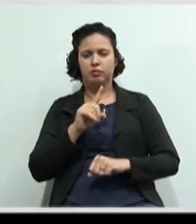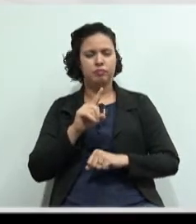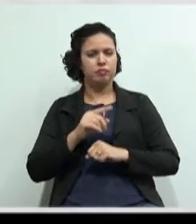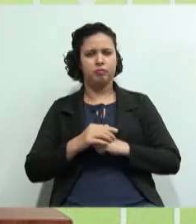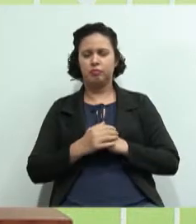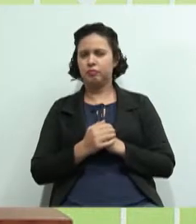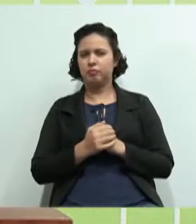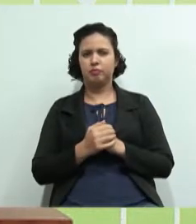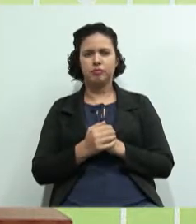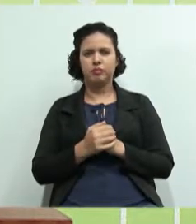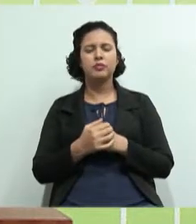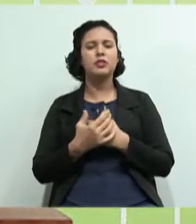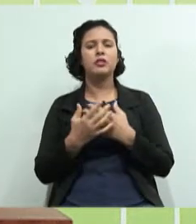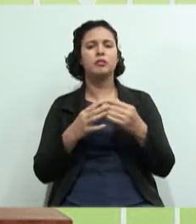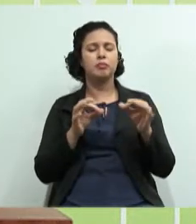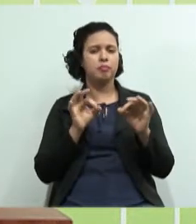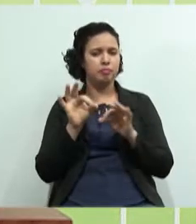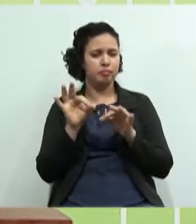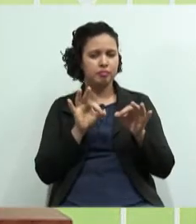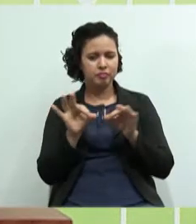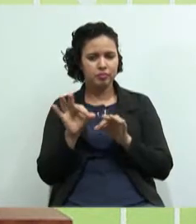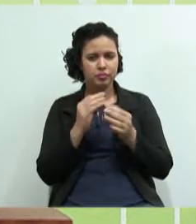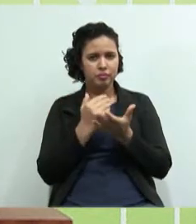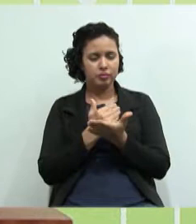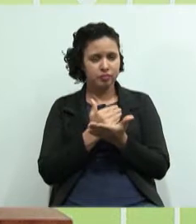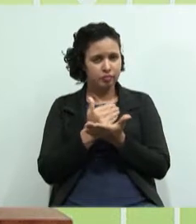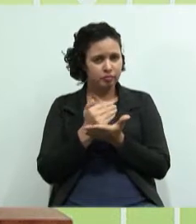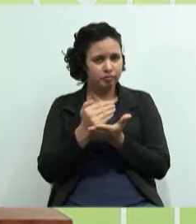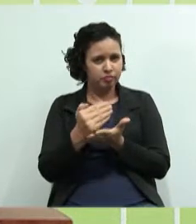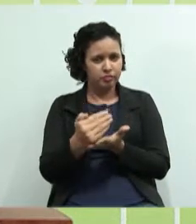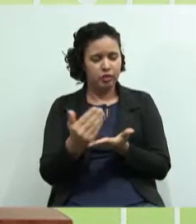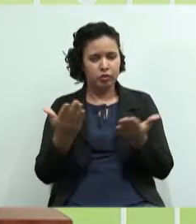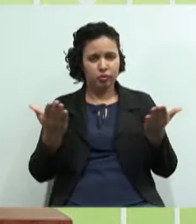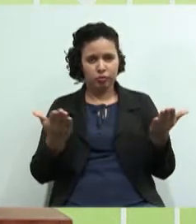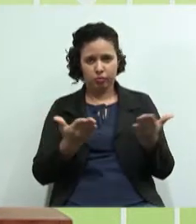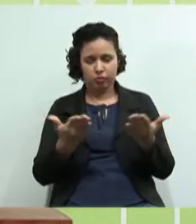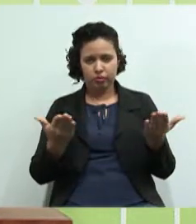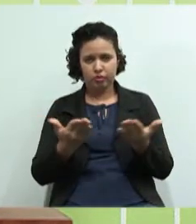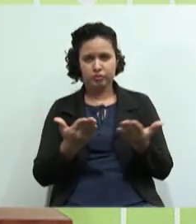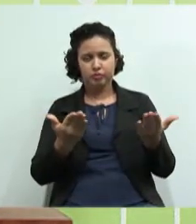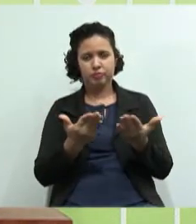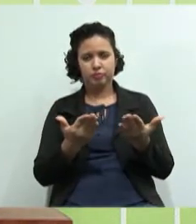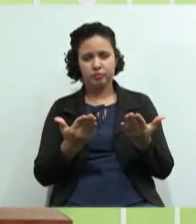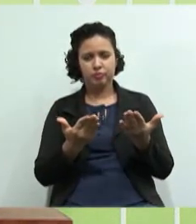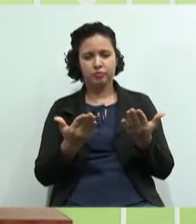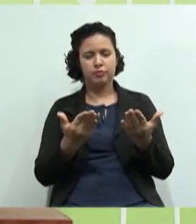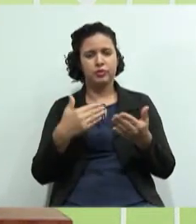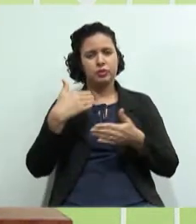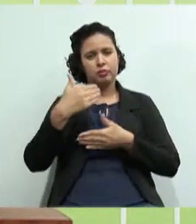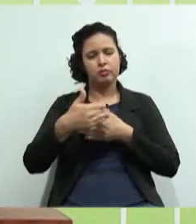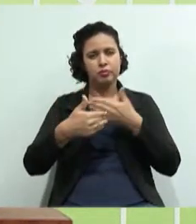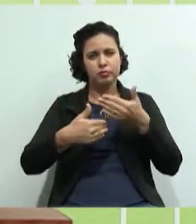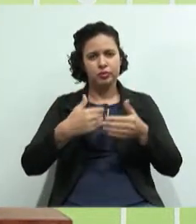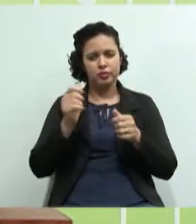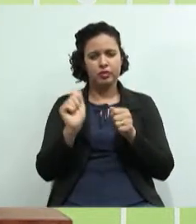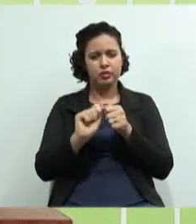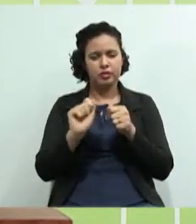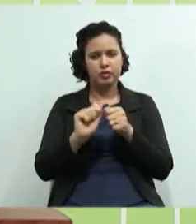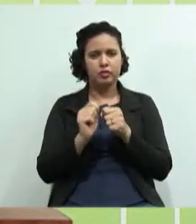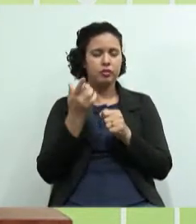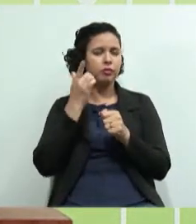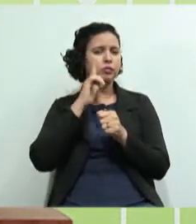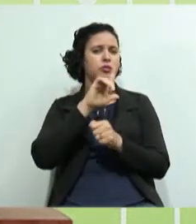mim. Planejar é você começar a executar hoje, a planejar hoje, a executar ao longo do tempo para